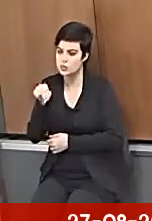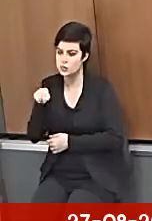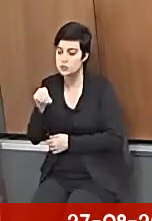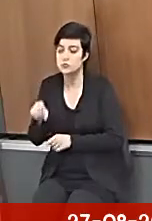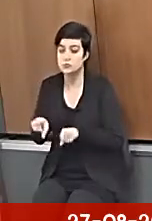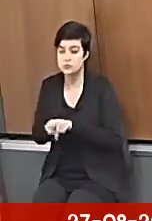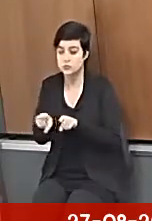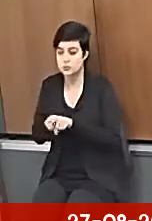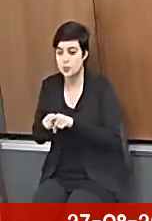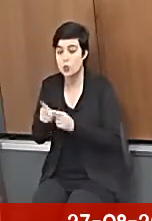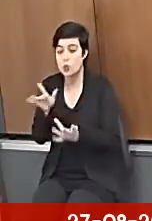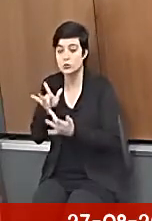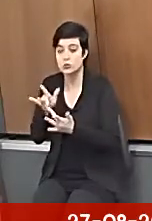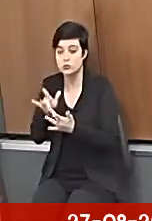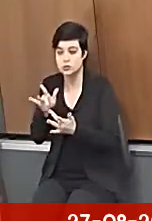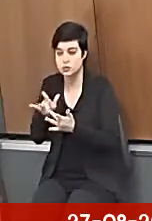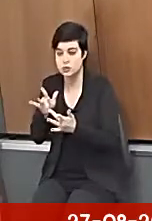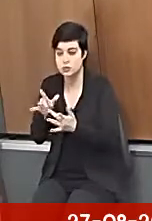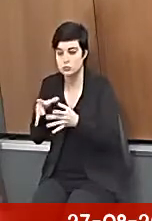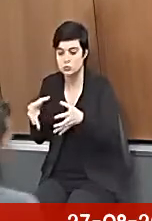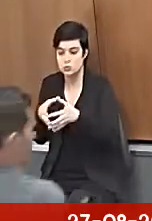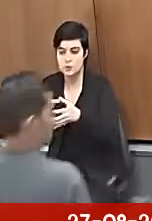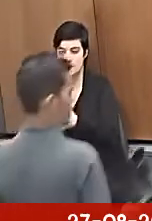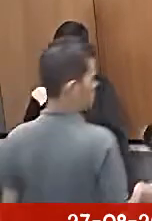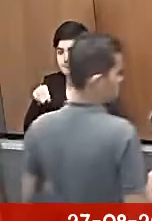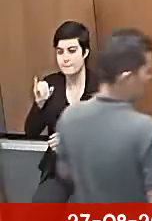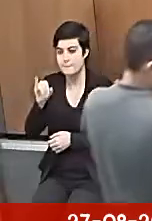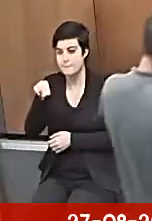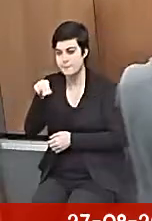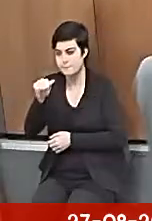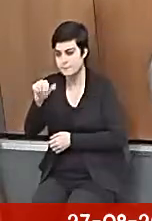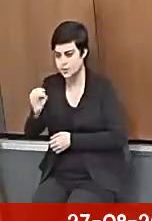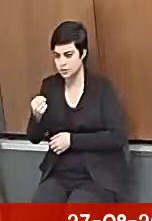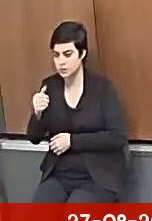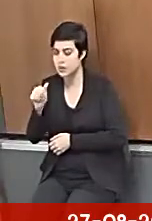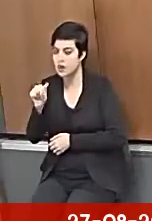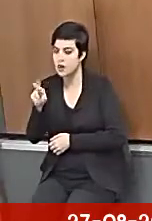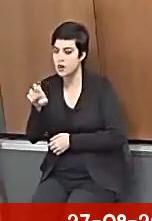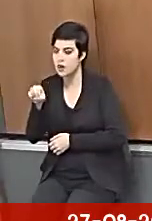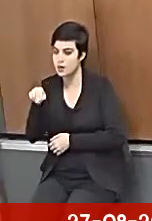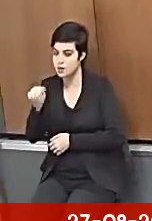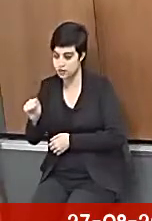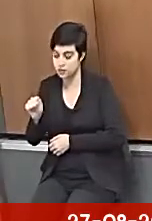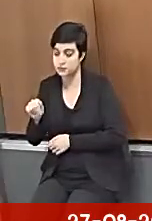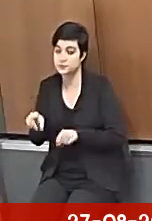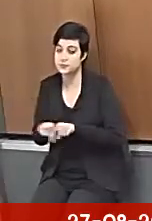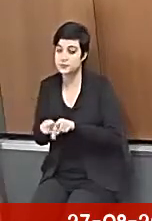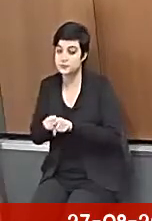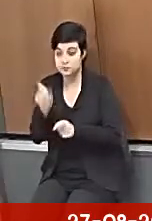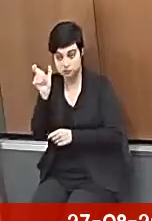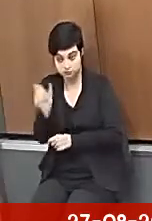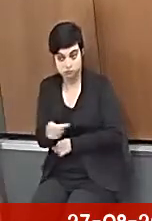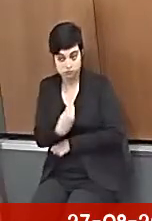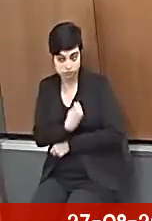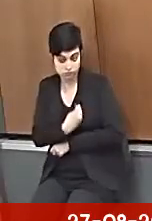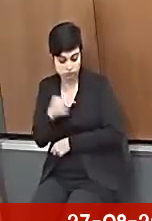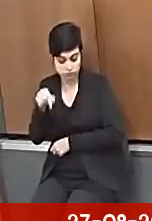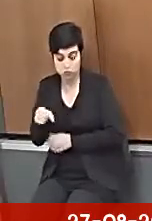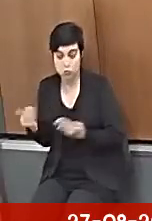pessoas da minas arena na área que está lá né no dia a dia na área operacional inclusive essa pessoa está aqui e